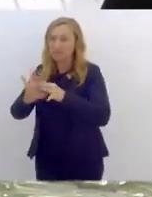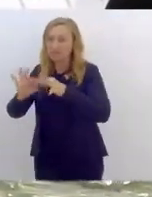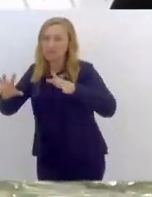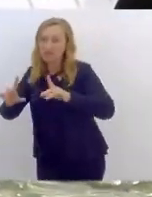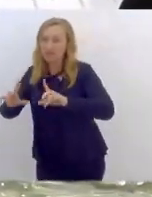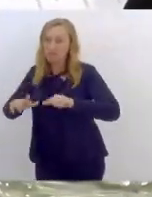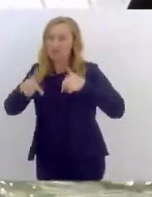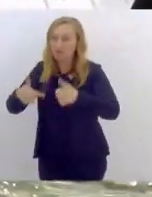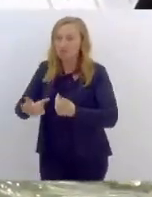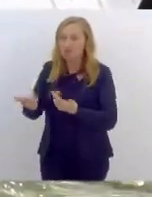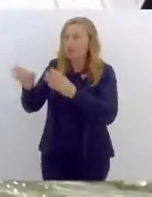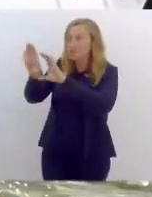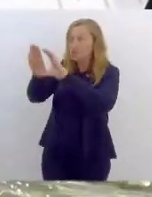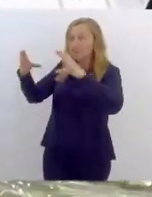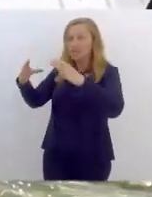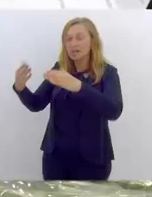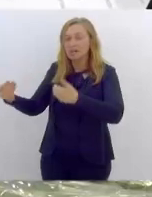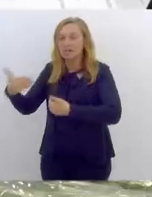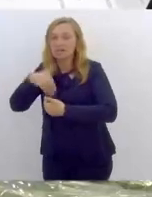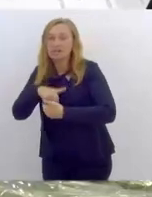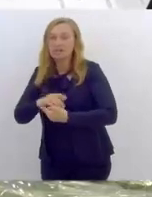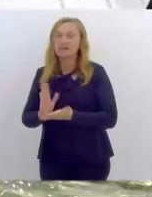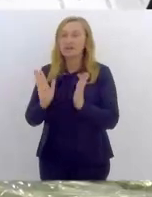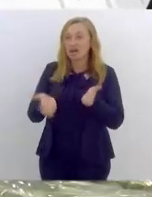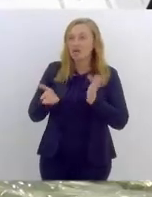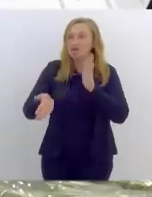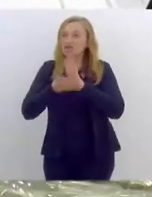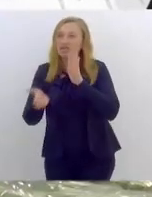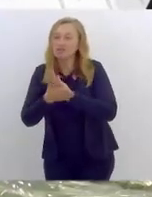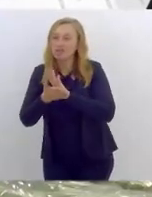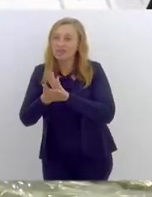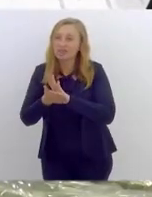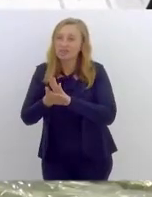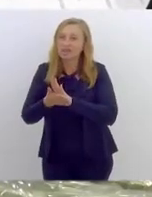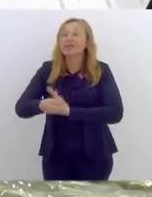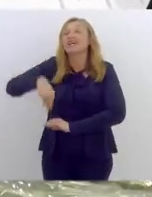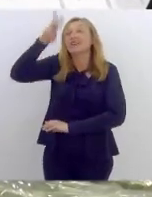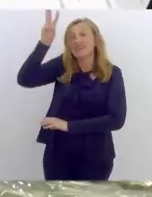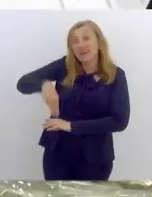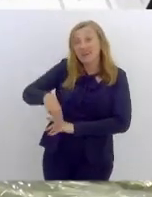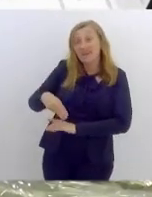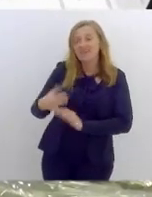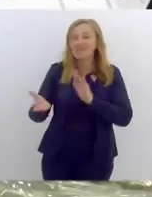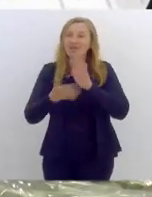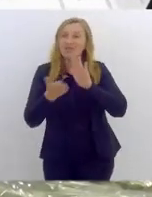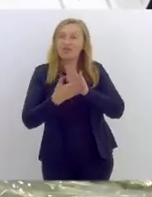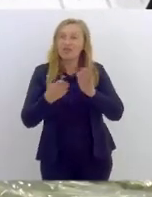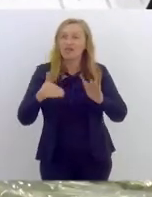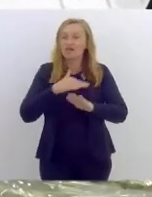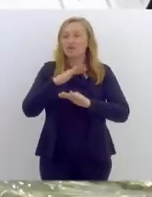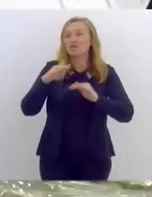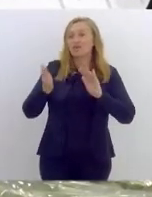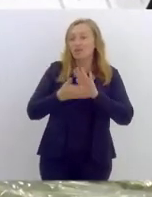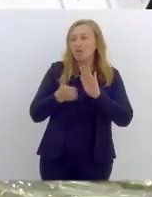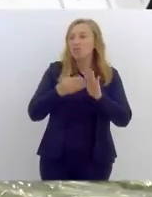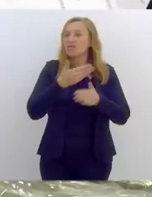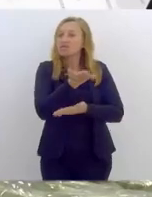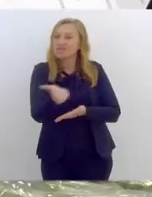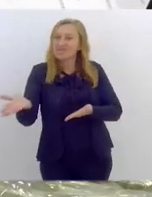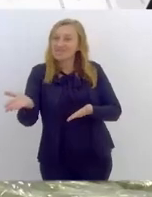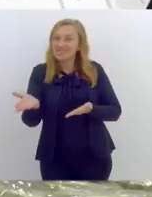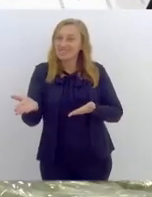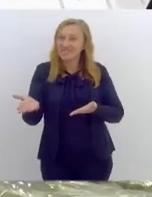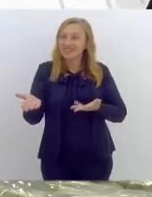entrar. E agora que eu já louvei a quem era de louvar, eu louvo a todos vocês que estão a